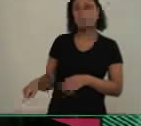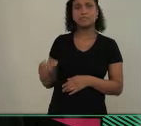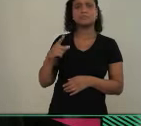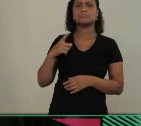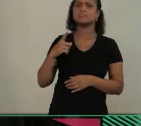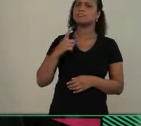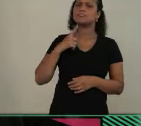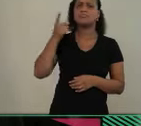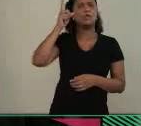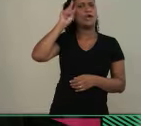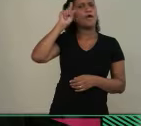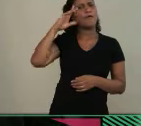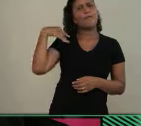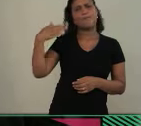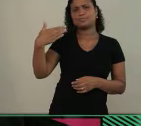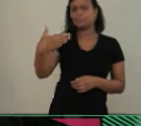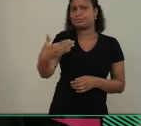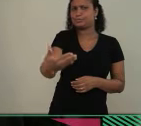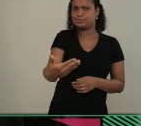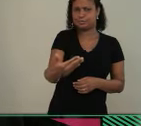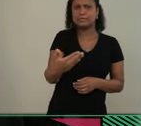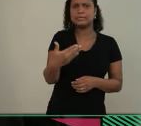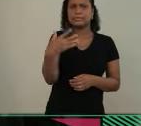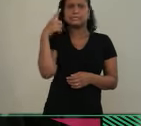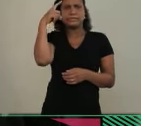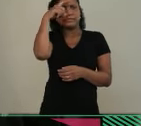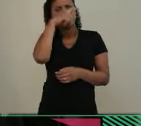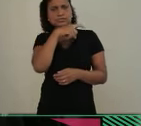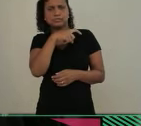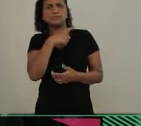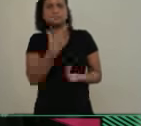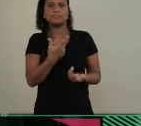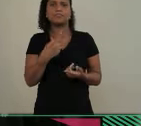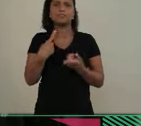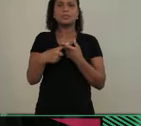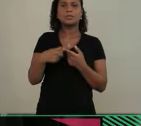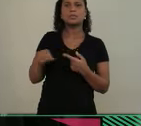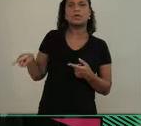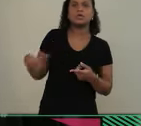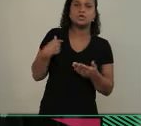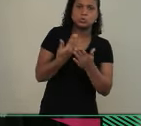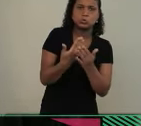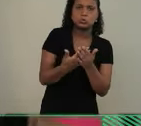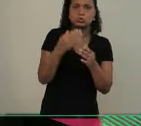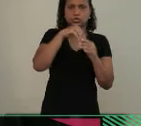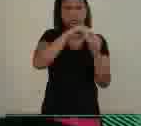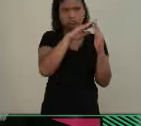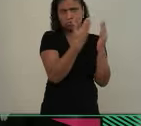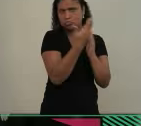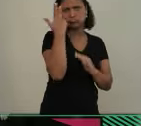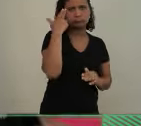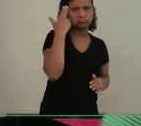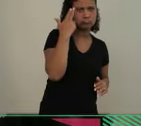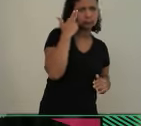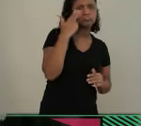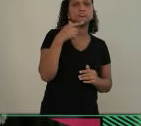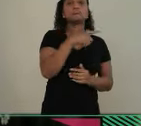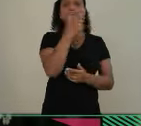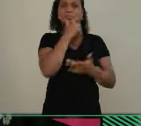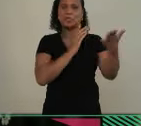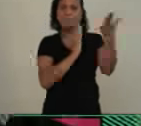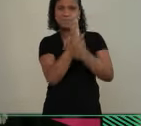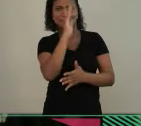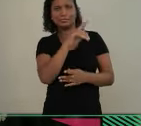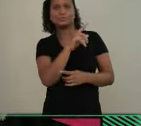Manuzinha tem uma rotina bastante puxada. Ela estuda numa escola regular, ela passou de ano, passou do 2º